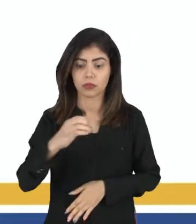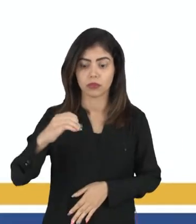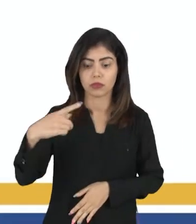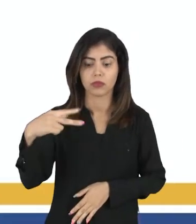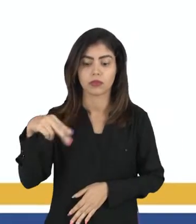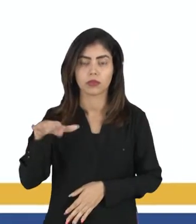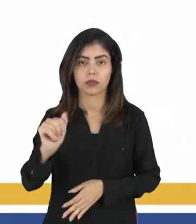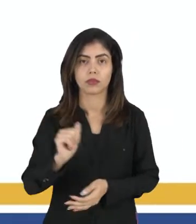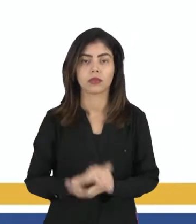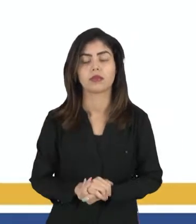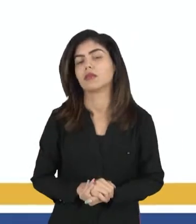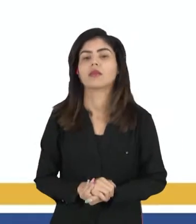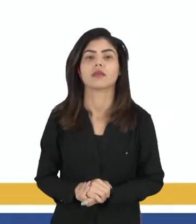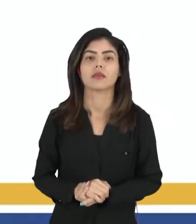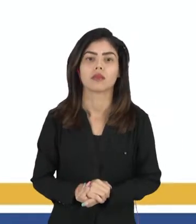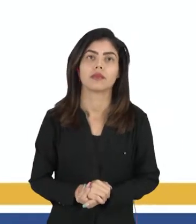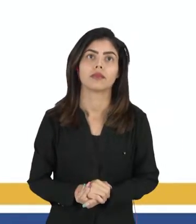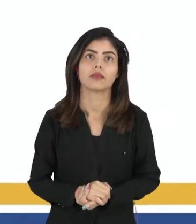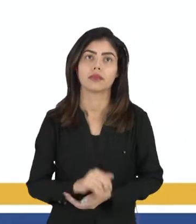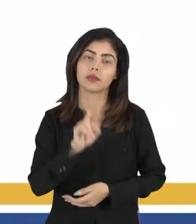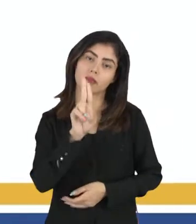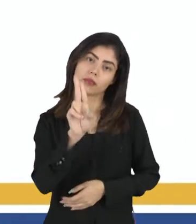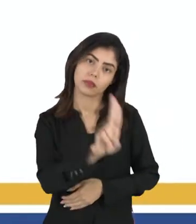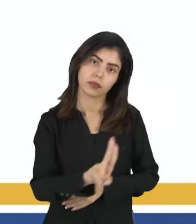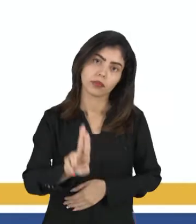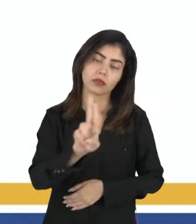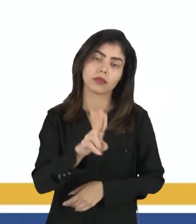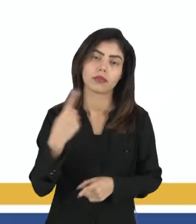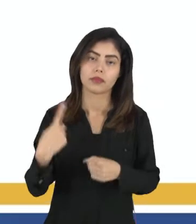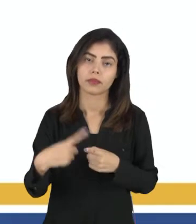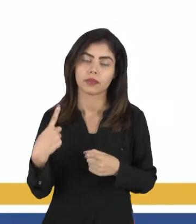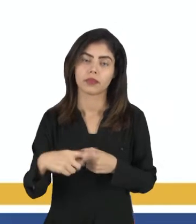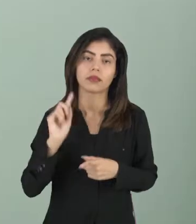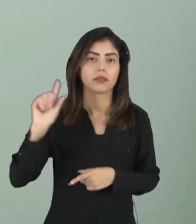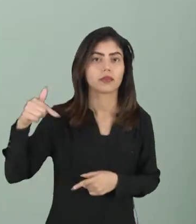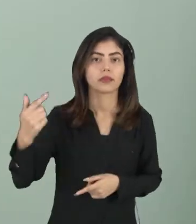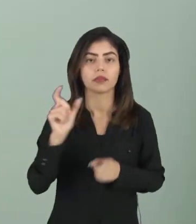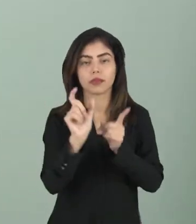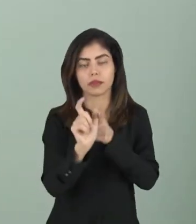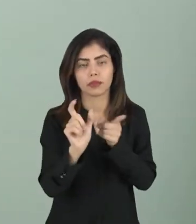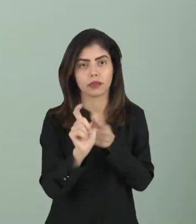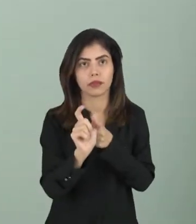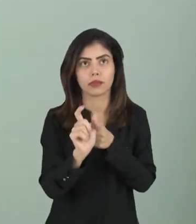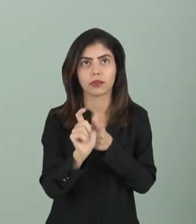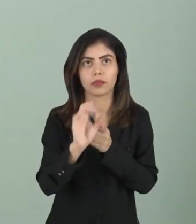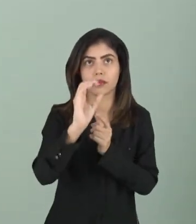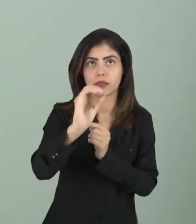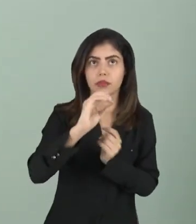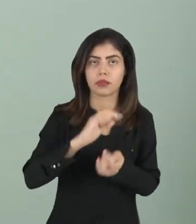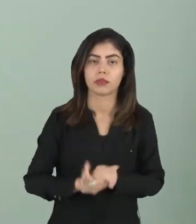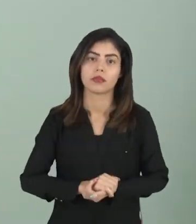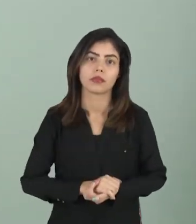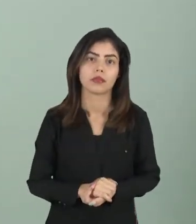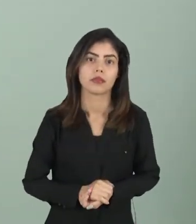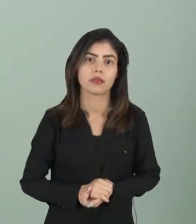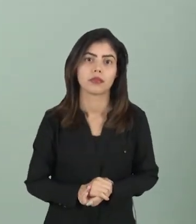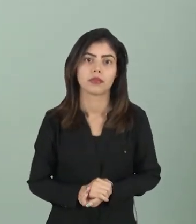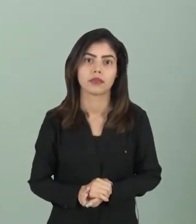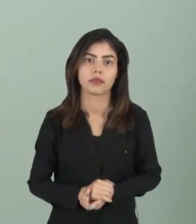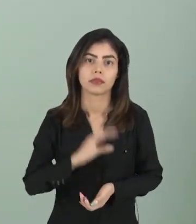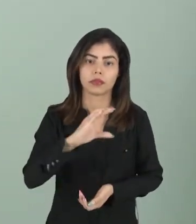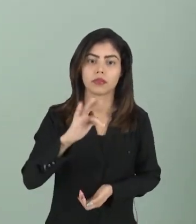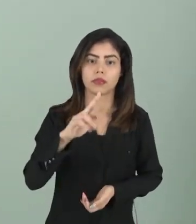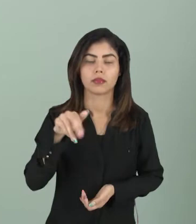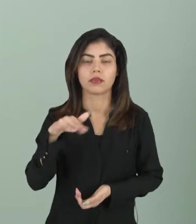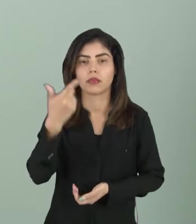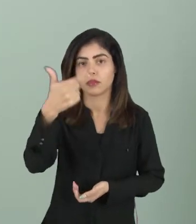opinião. O Uzinho está ali porque a próxima palavra começa com O, então cacofonia quando